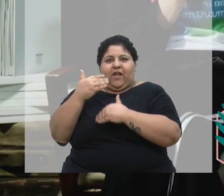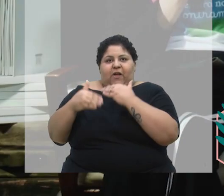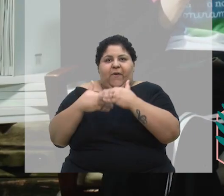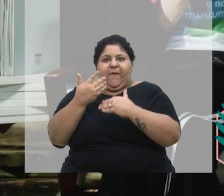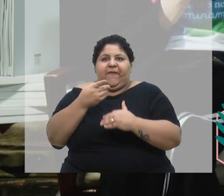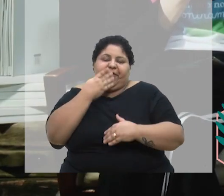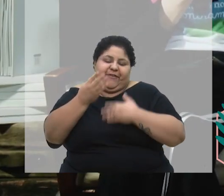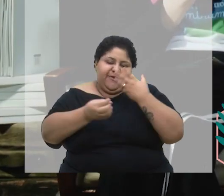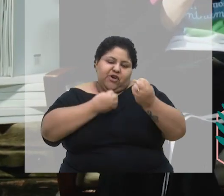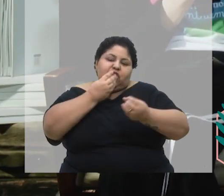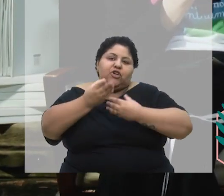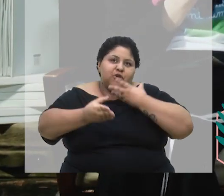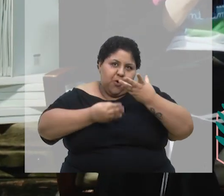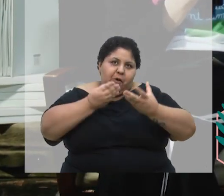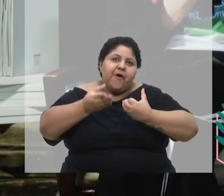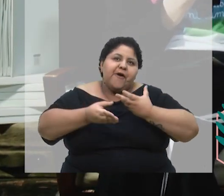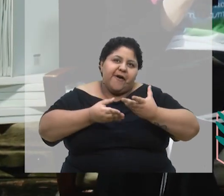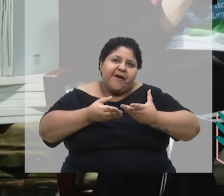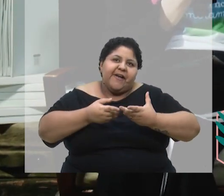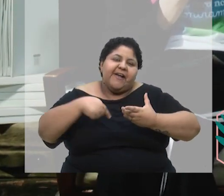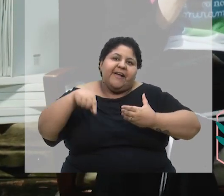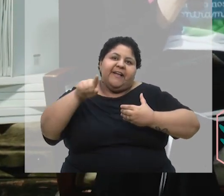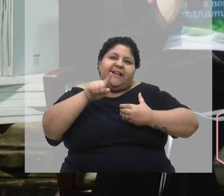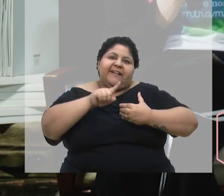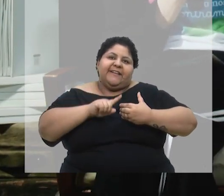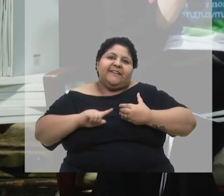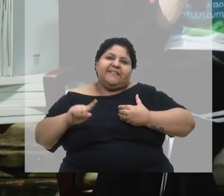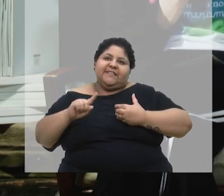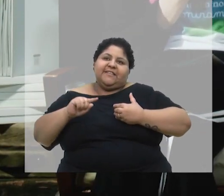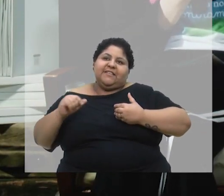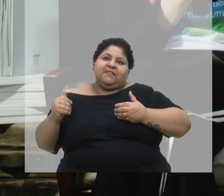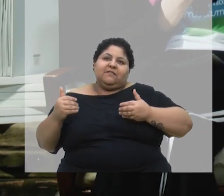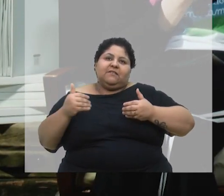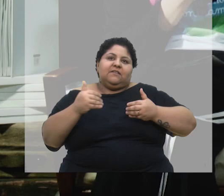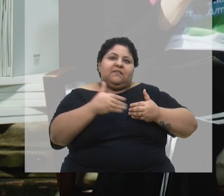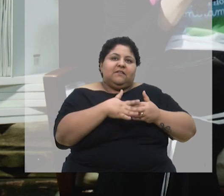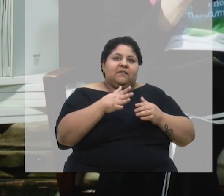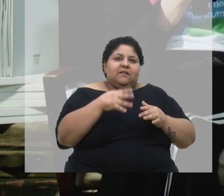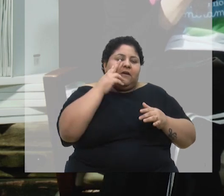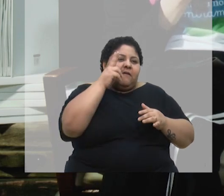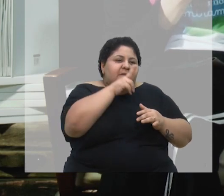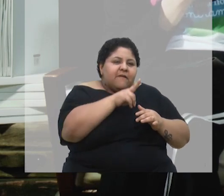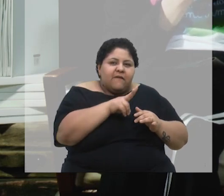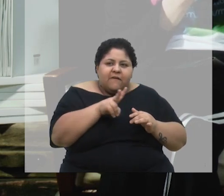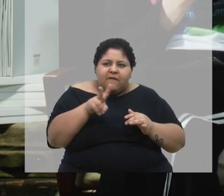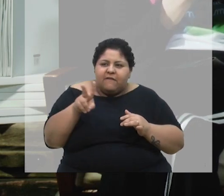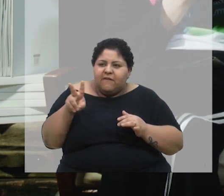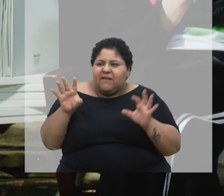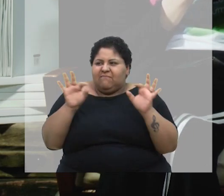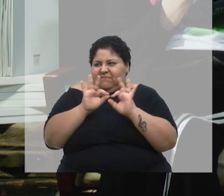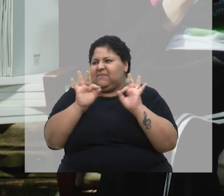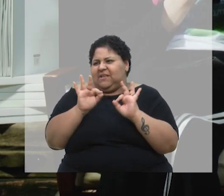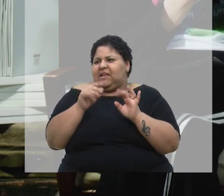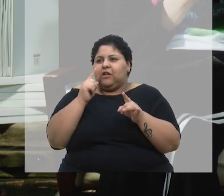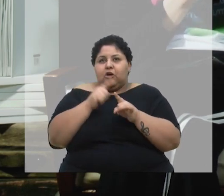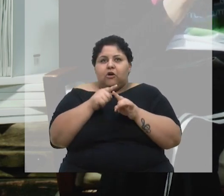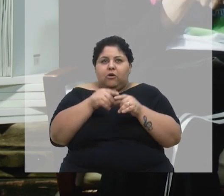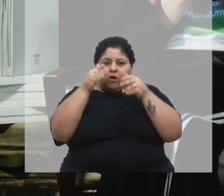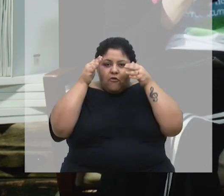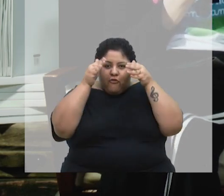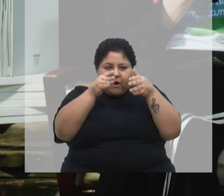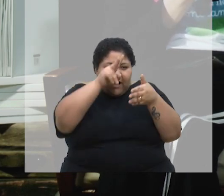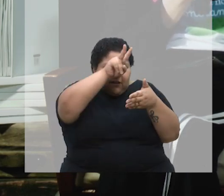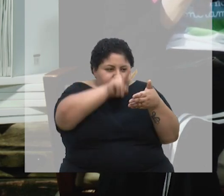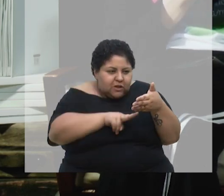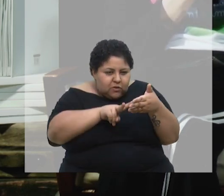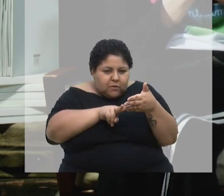quando a gente está como contador no palco, eu pelo menos, meio que a gente entra num estado de alfa, assim. Então, tu acaba não enxergando muito o rostinho das crianças,